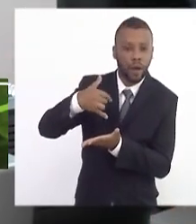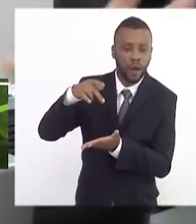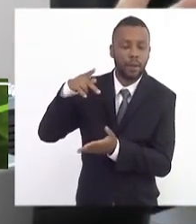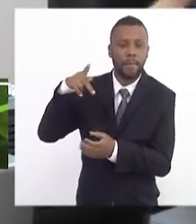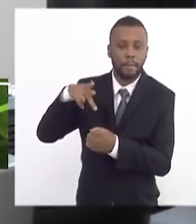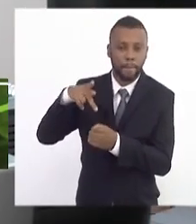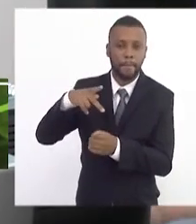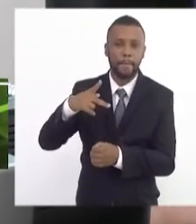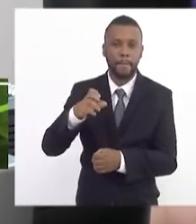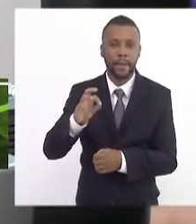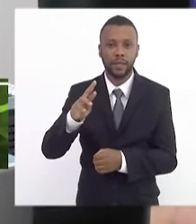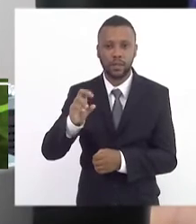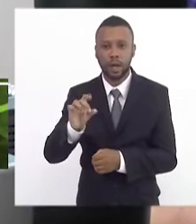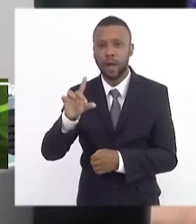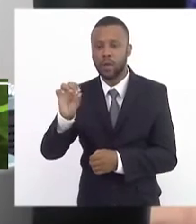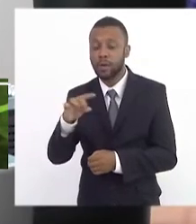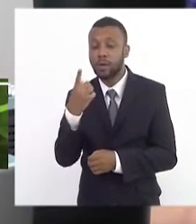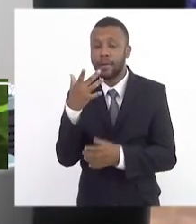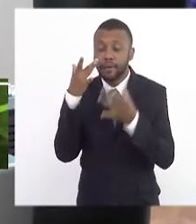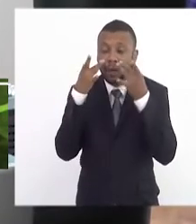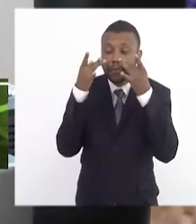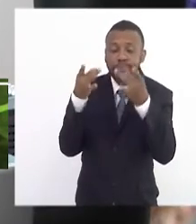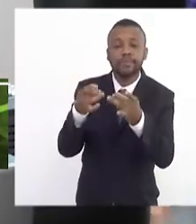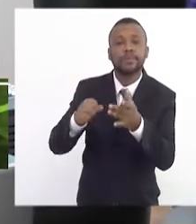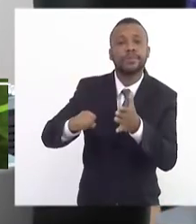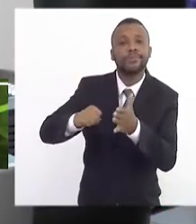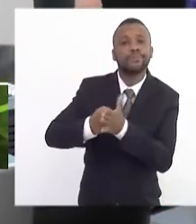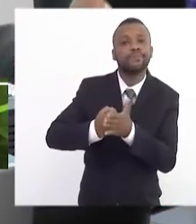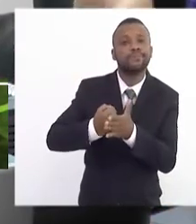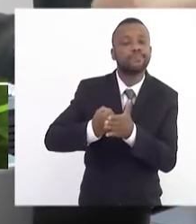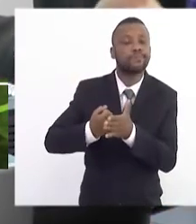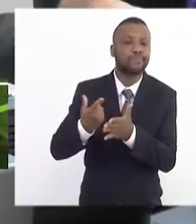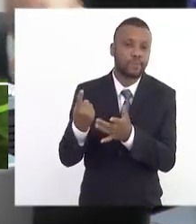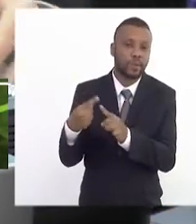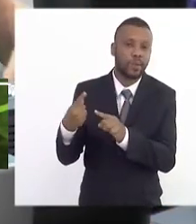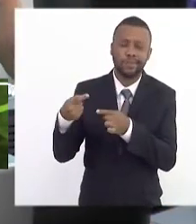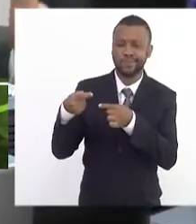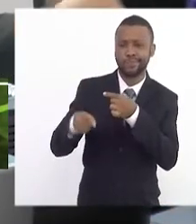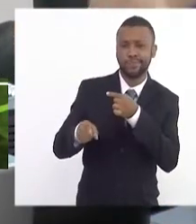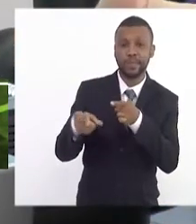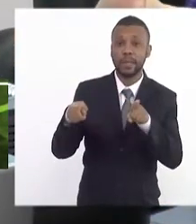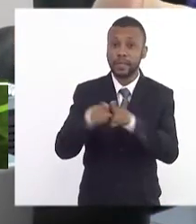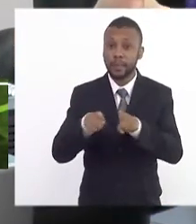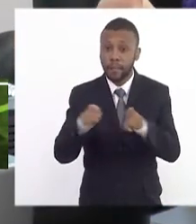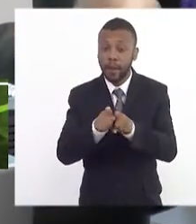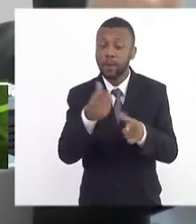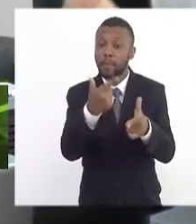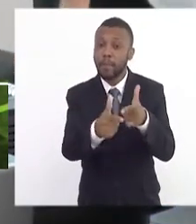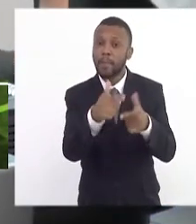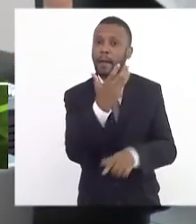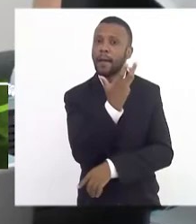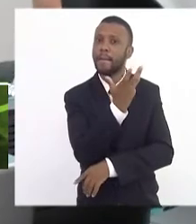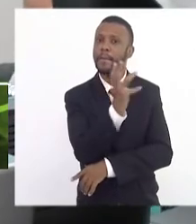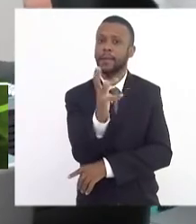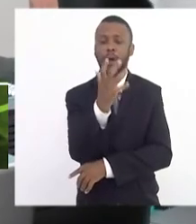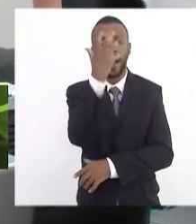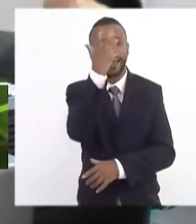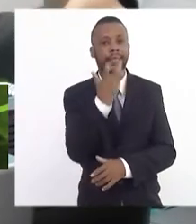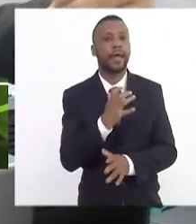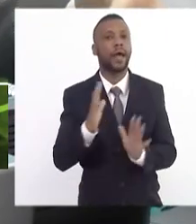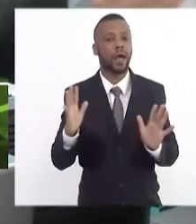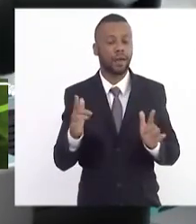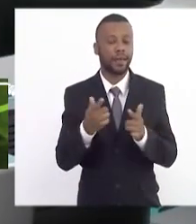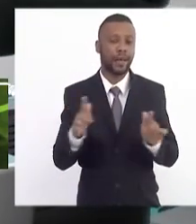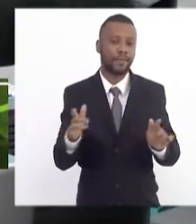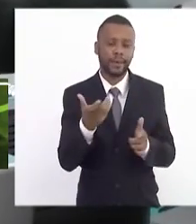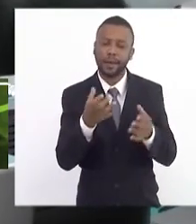contingenciamento, porque não faz muito sentido. E até porque a questão ambiental é seríssima, né? Eu estou querendo deixar para o